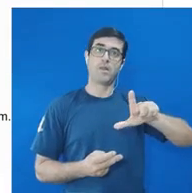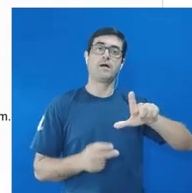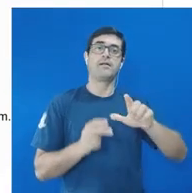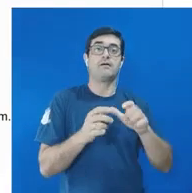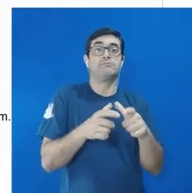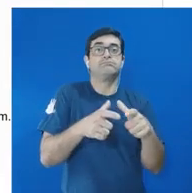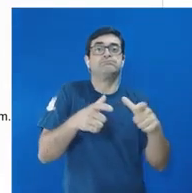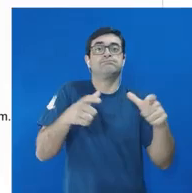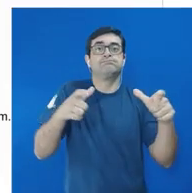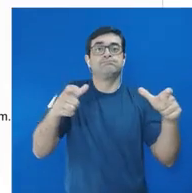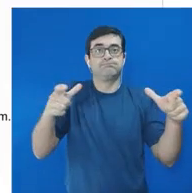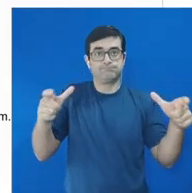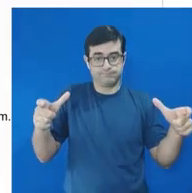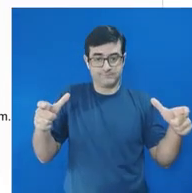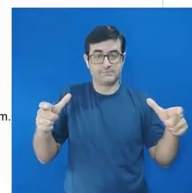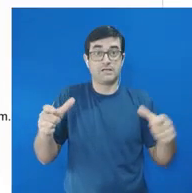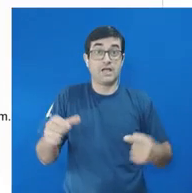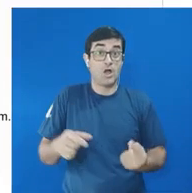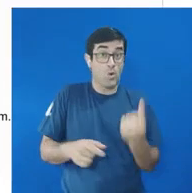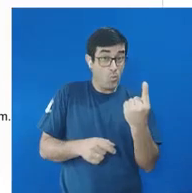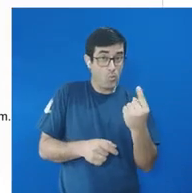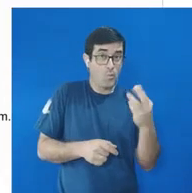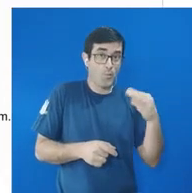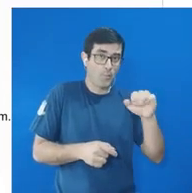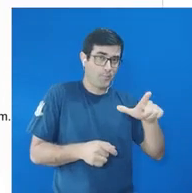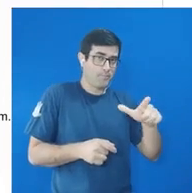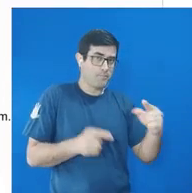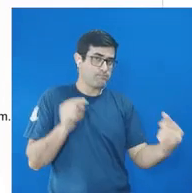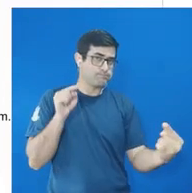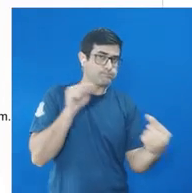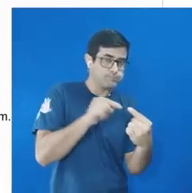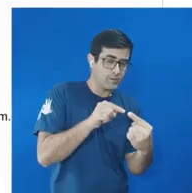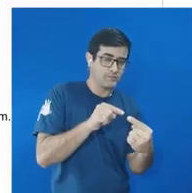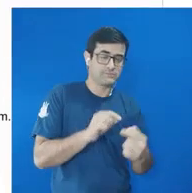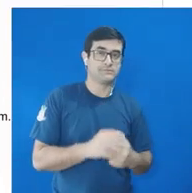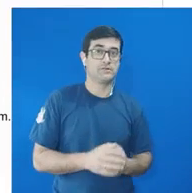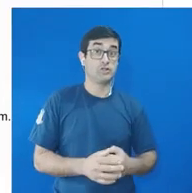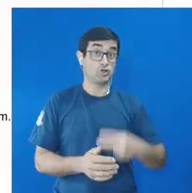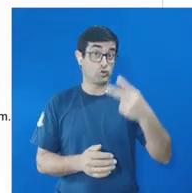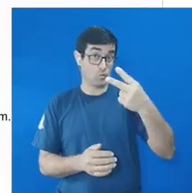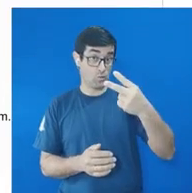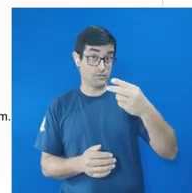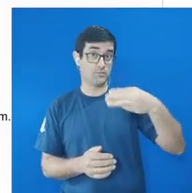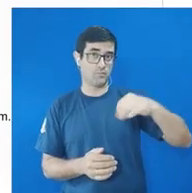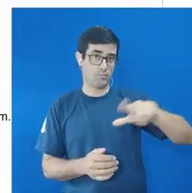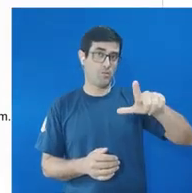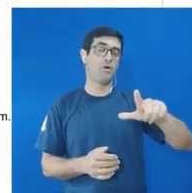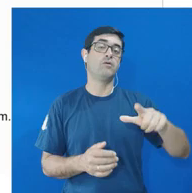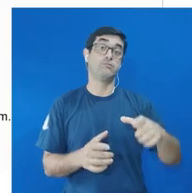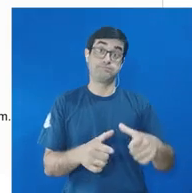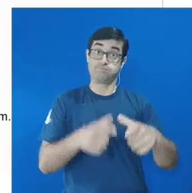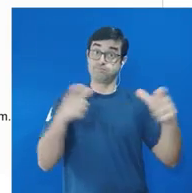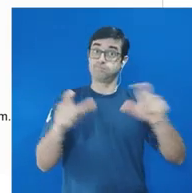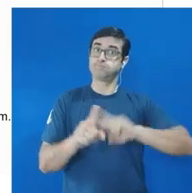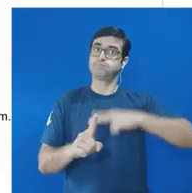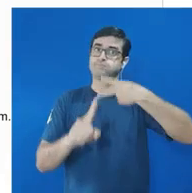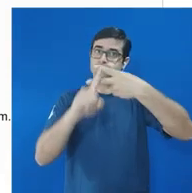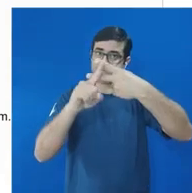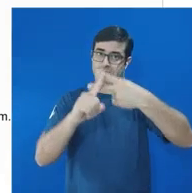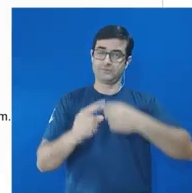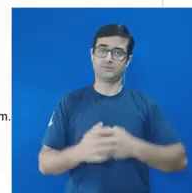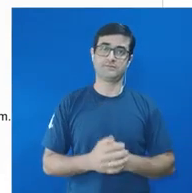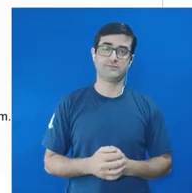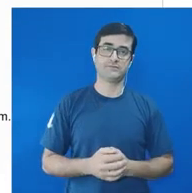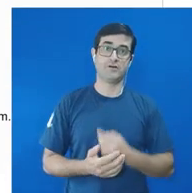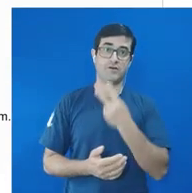para 1 mol. Mas se eu aumento para 2 mols, eu vou ter um volume dobrado. Então, 22 litros